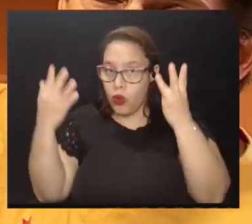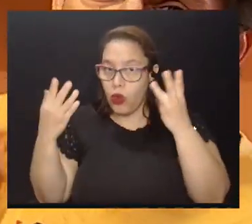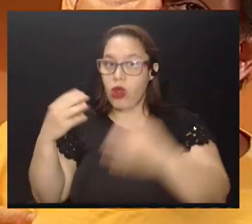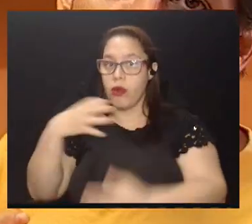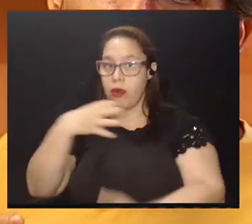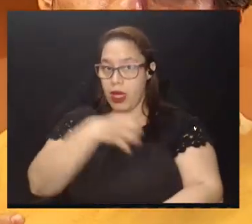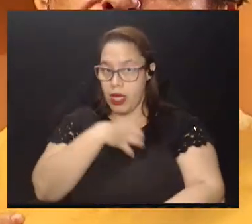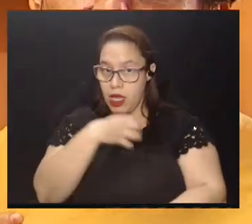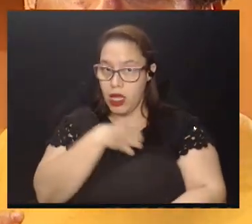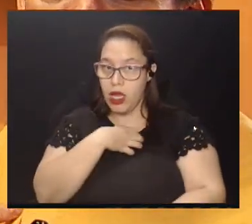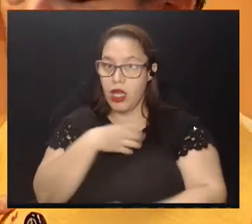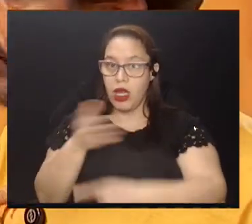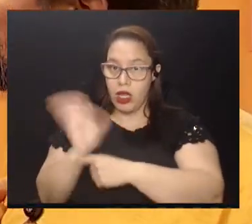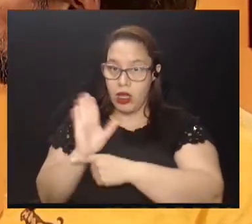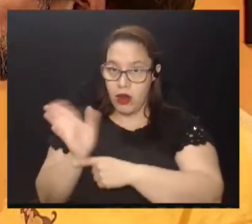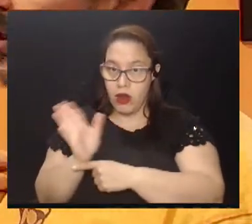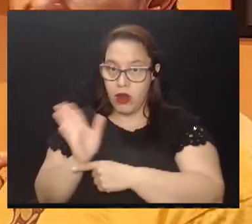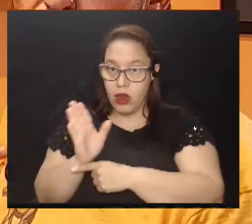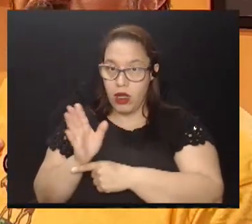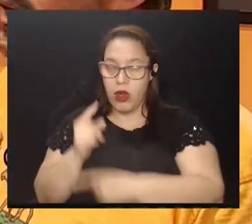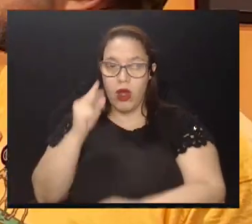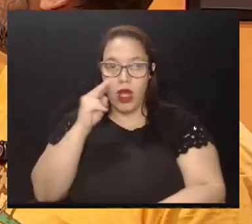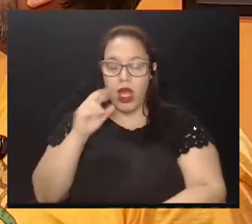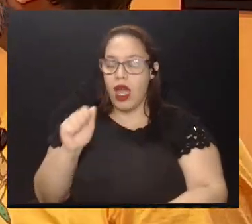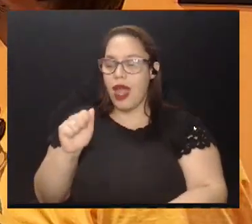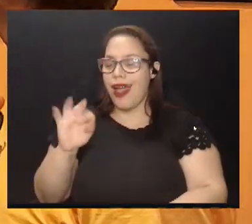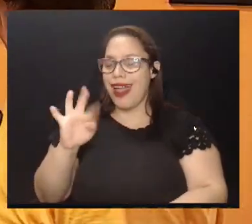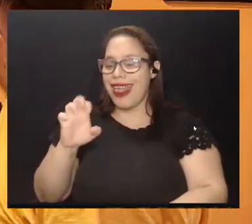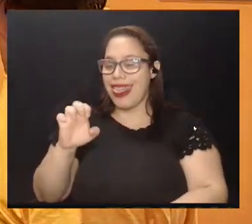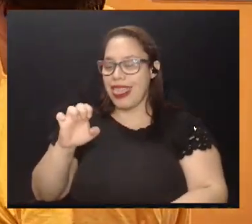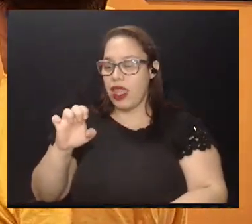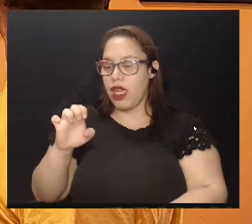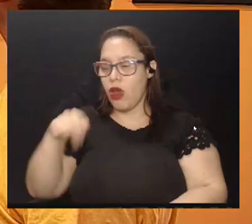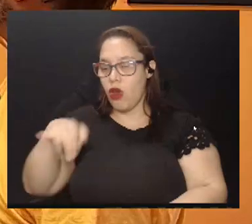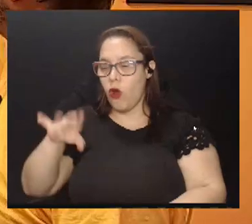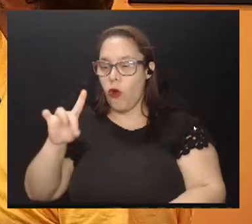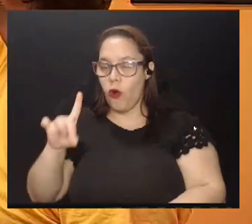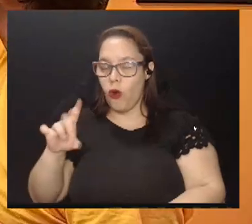Vista Alcança, que é o meu último filme, uma direção minha e da Alice Vilela.